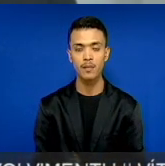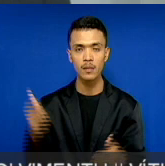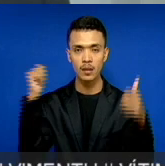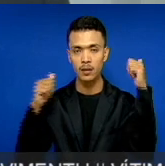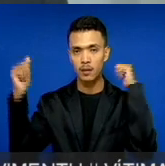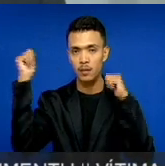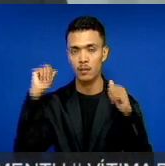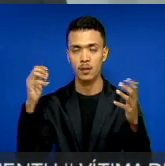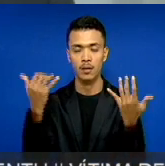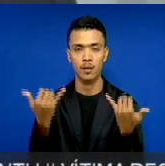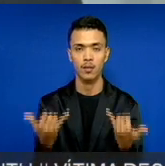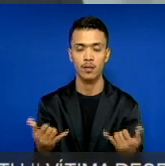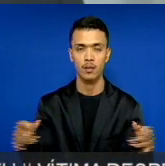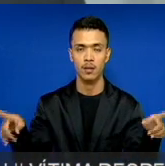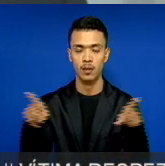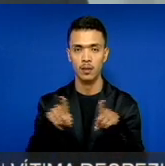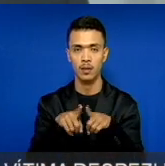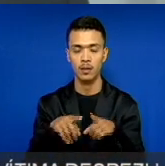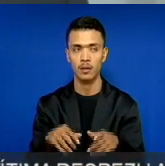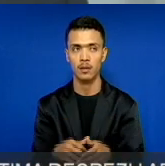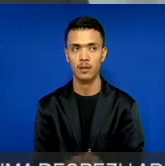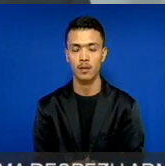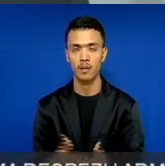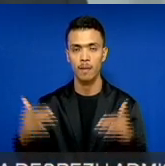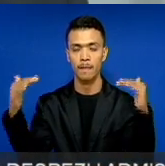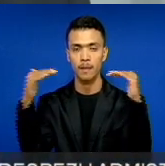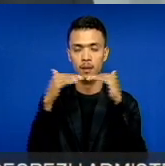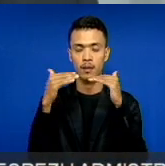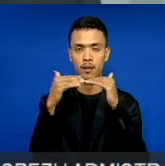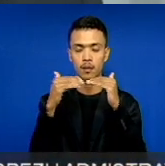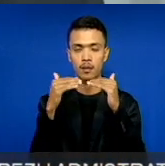Oine, na nessa etabolo SKDN, sorumuto